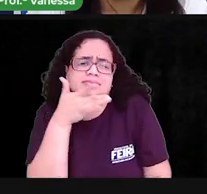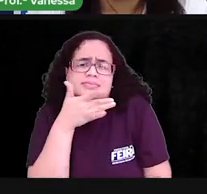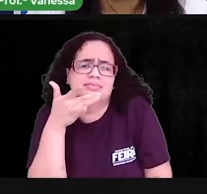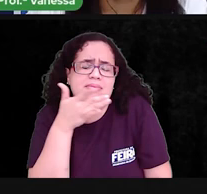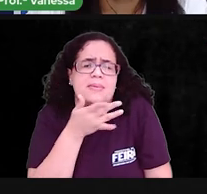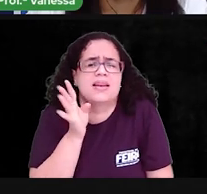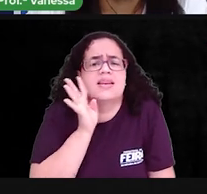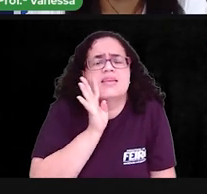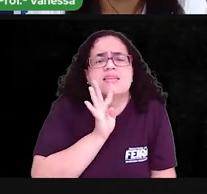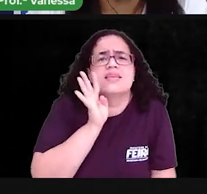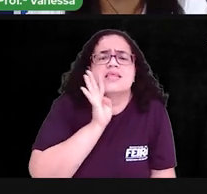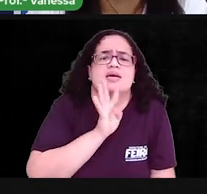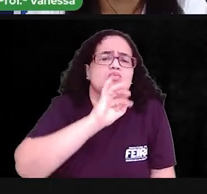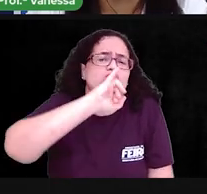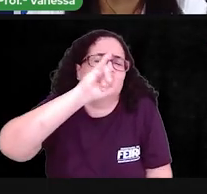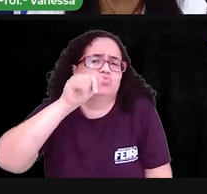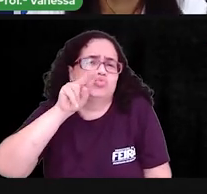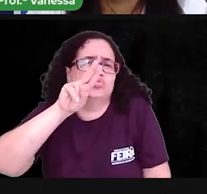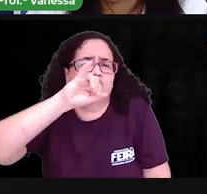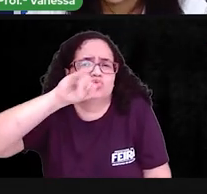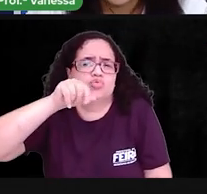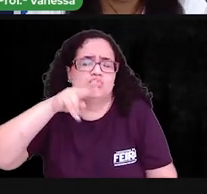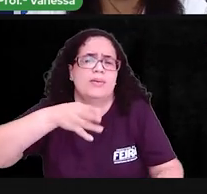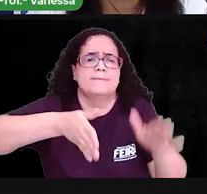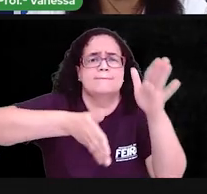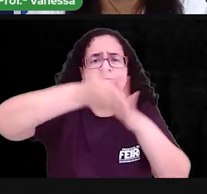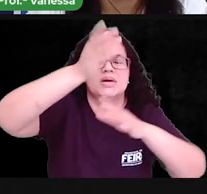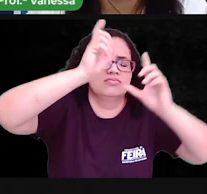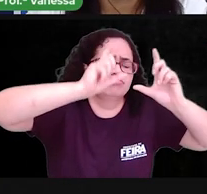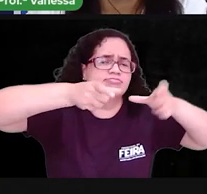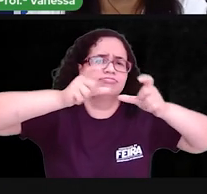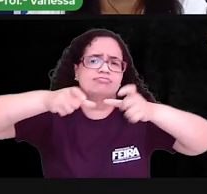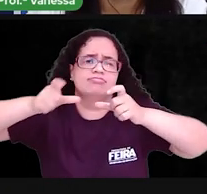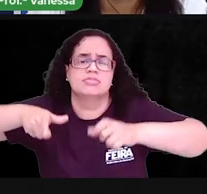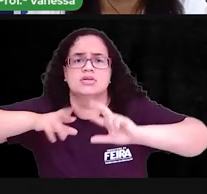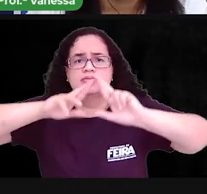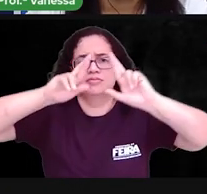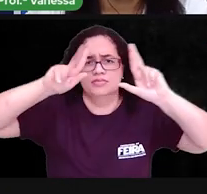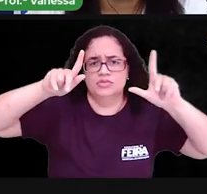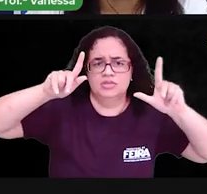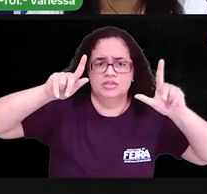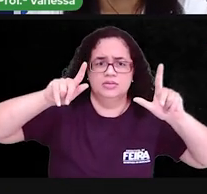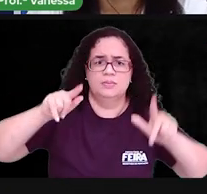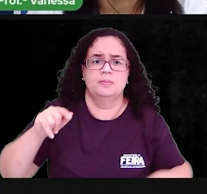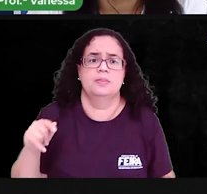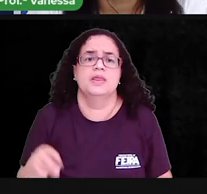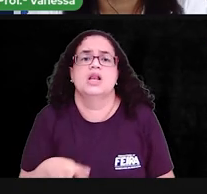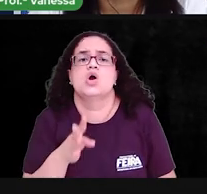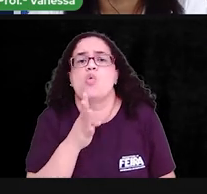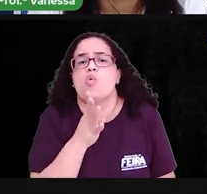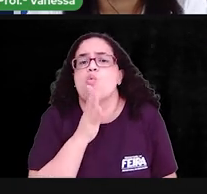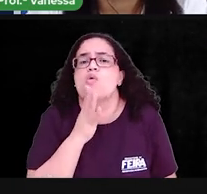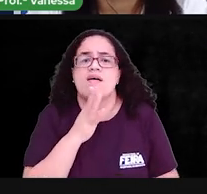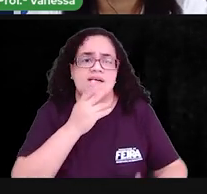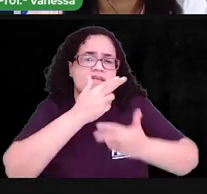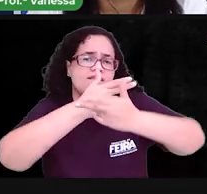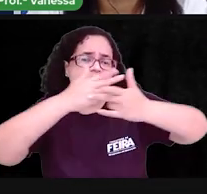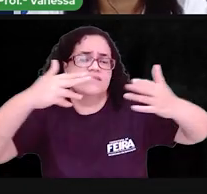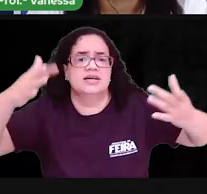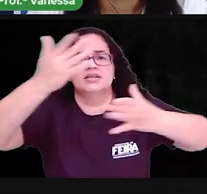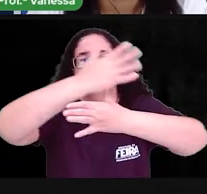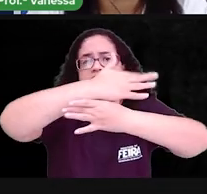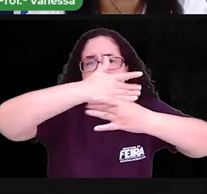gostosa Juju passeava por muitos lugares diferentes e ela conheceu muitas